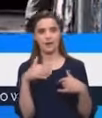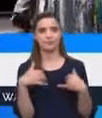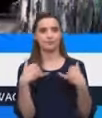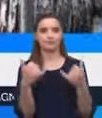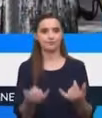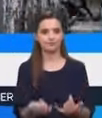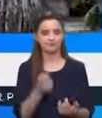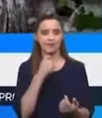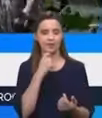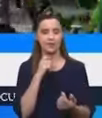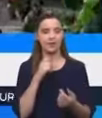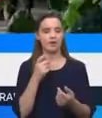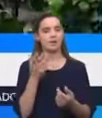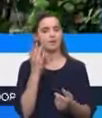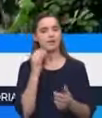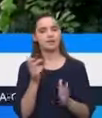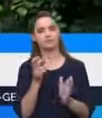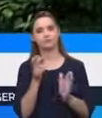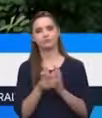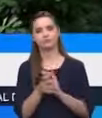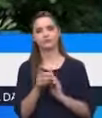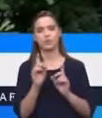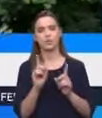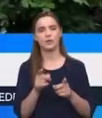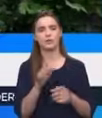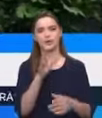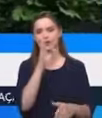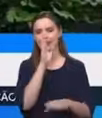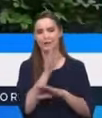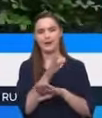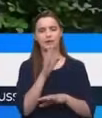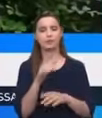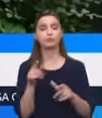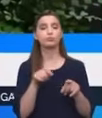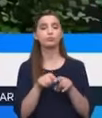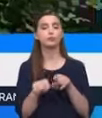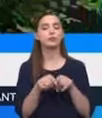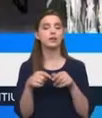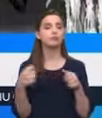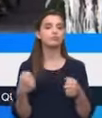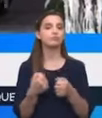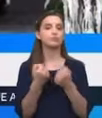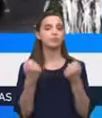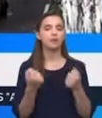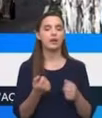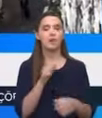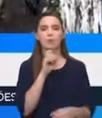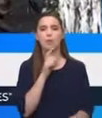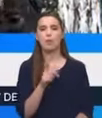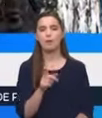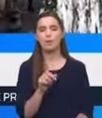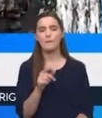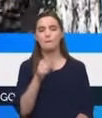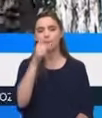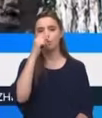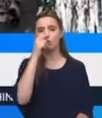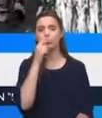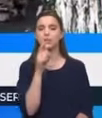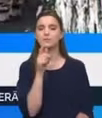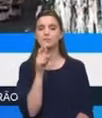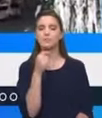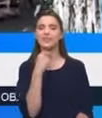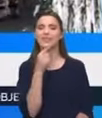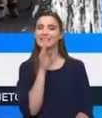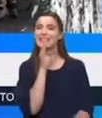já entrar diretamente num confronto político que poderá não mencionar diretamente Putin de uma forma